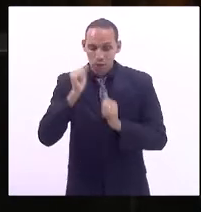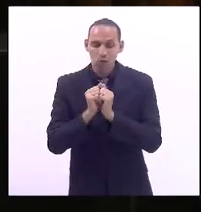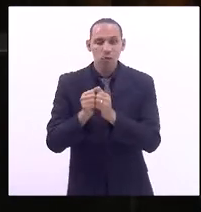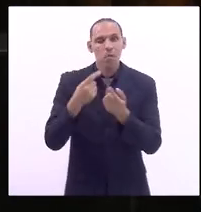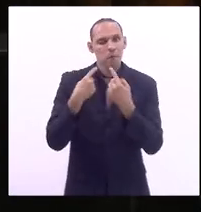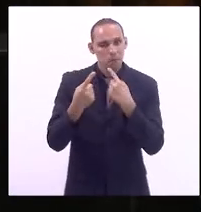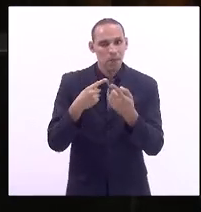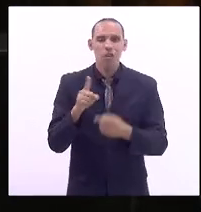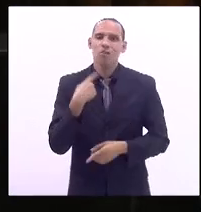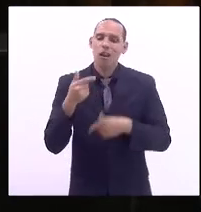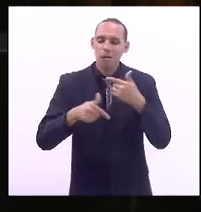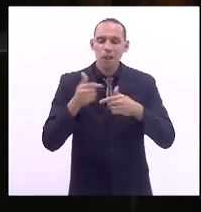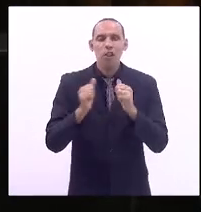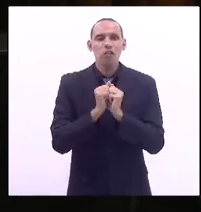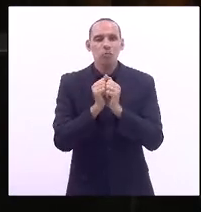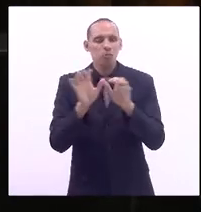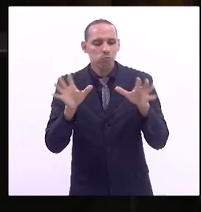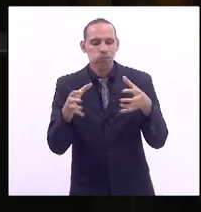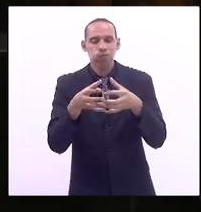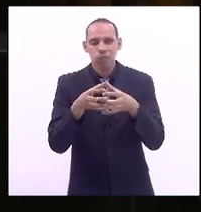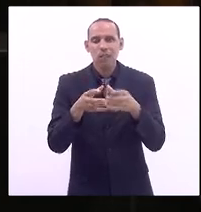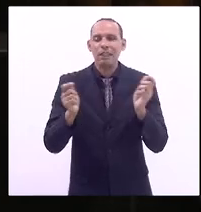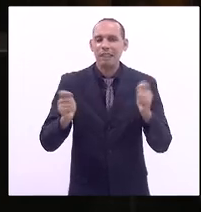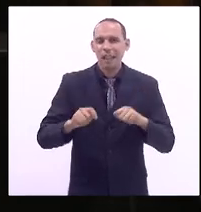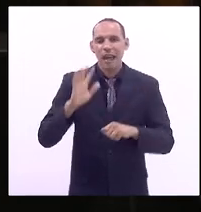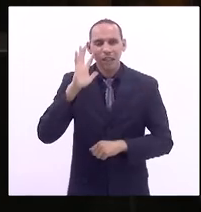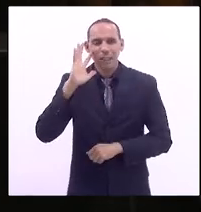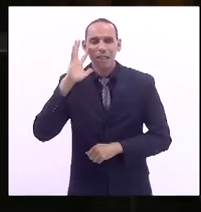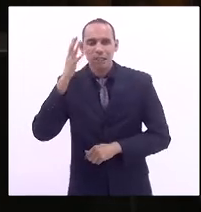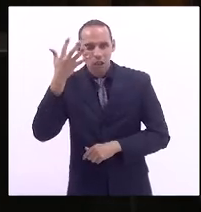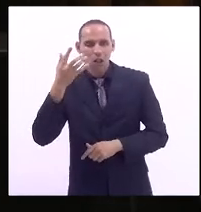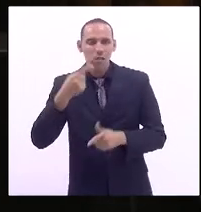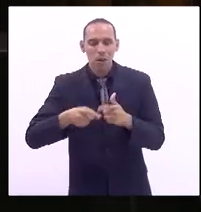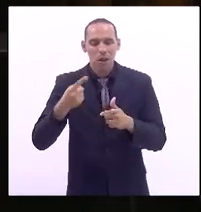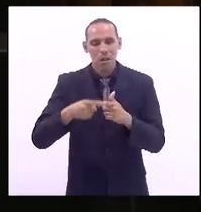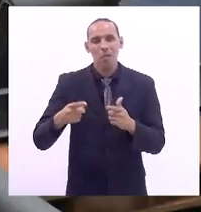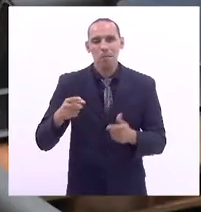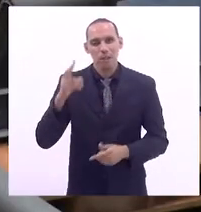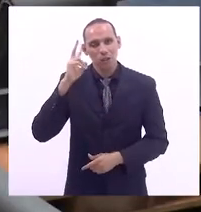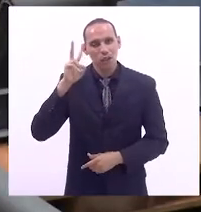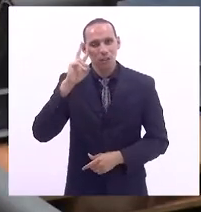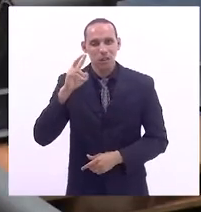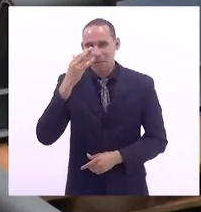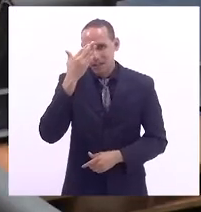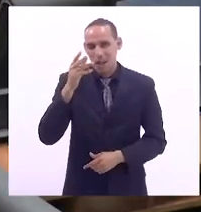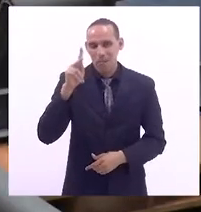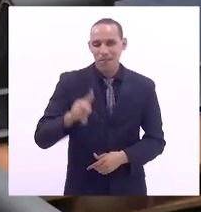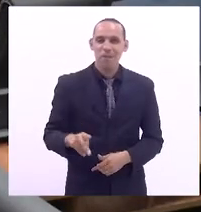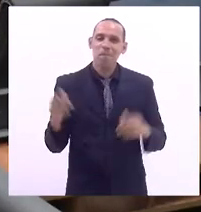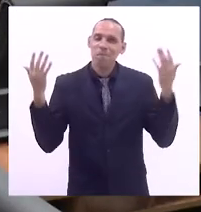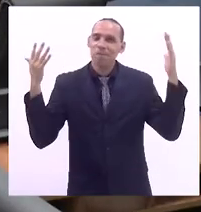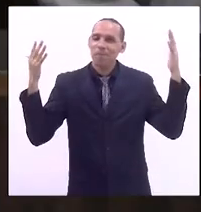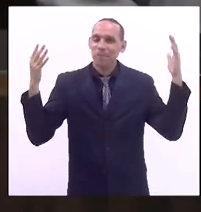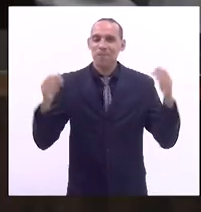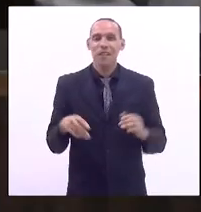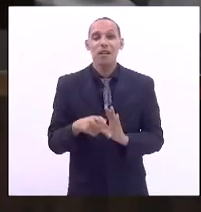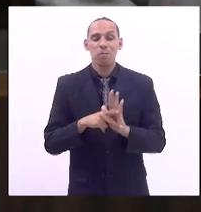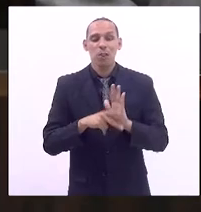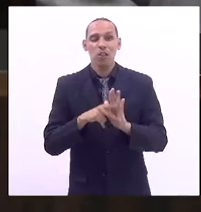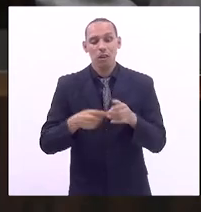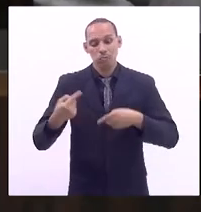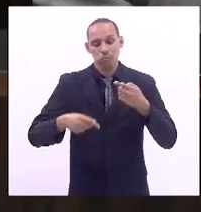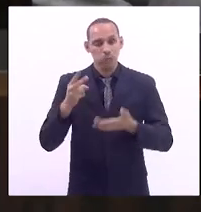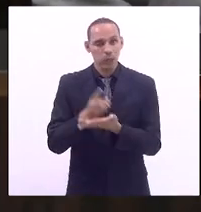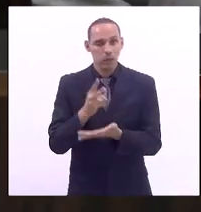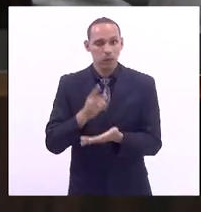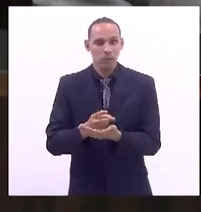em conjunto com todos para solucionar problemas históricos Obrigado por isso deve o projeto continua